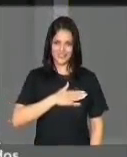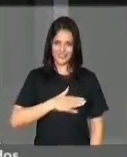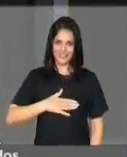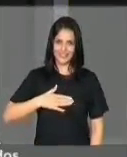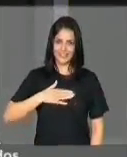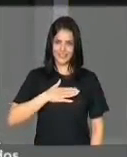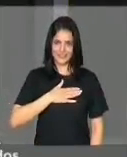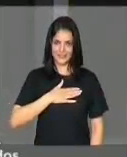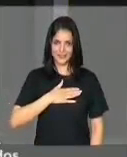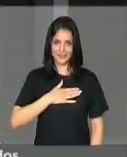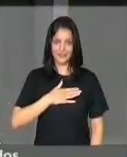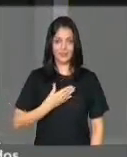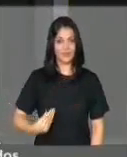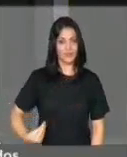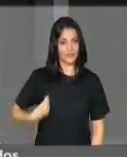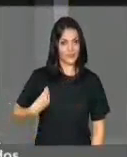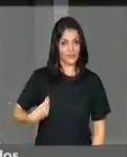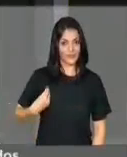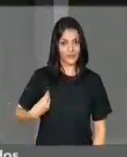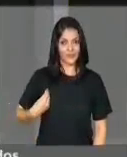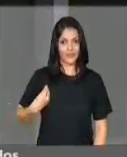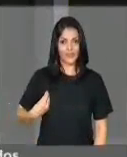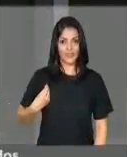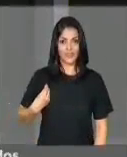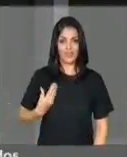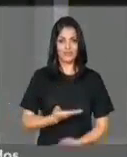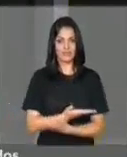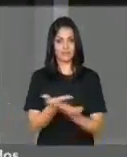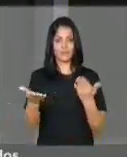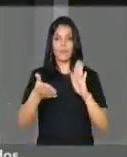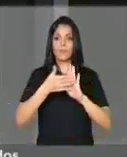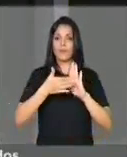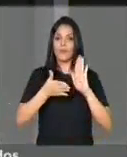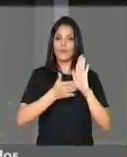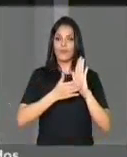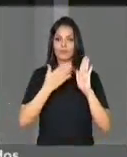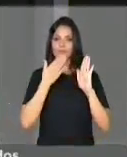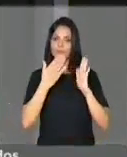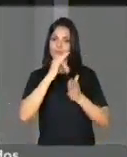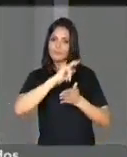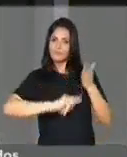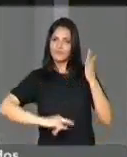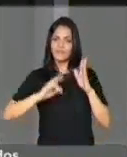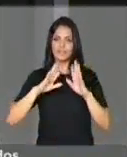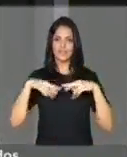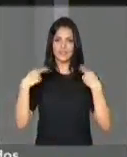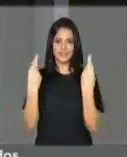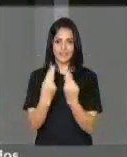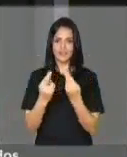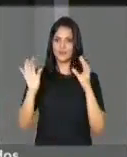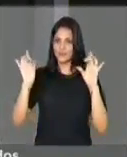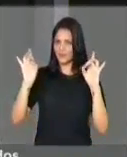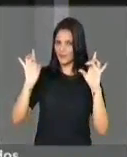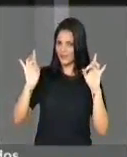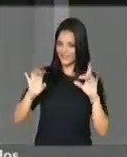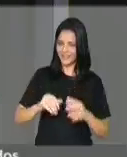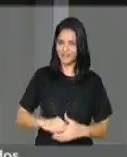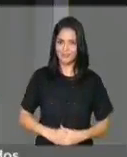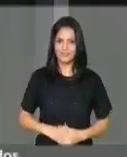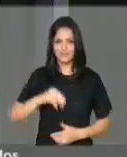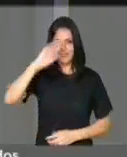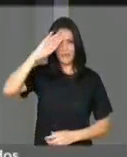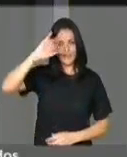grande estar entre os proponentes, os requerentes desta sessão solene,